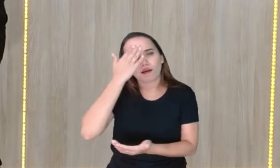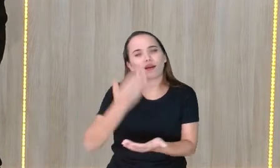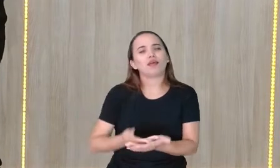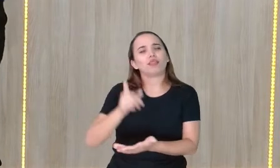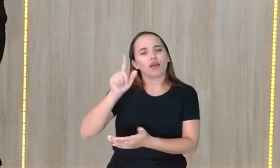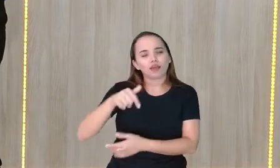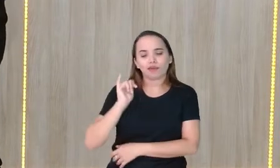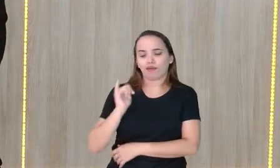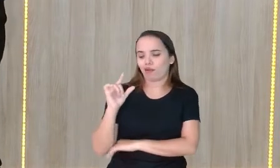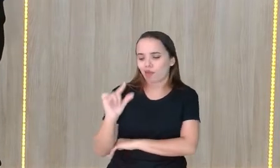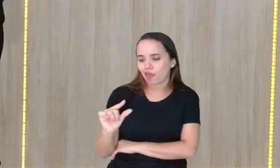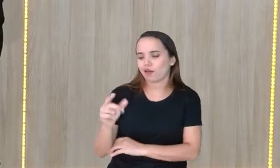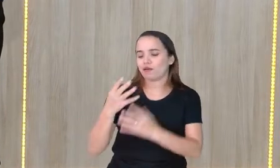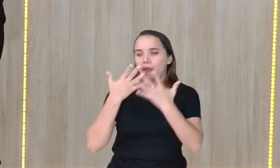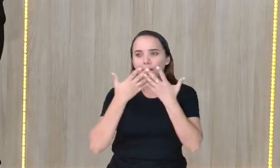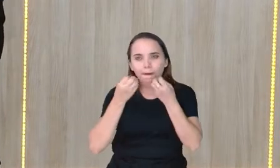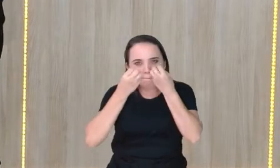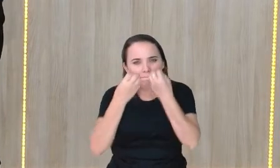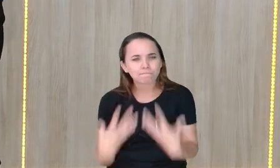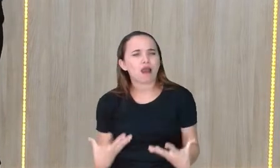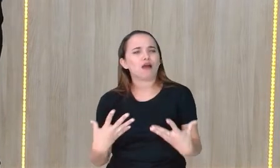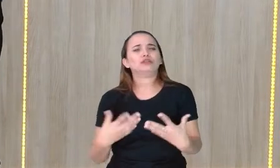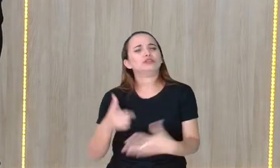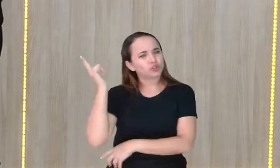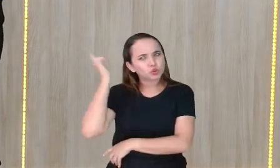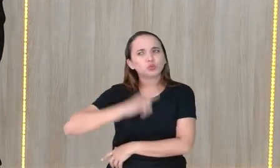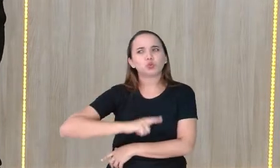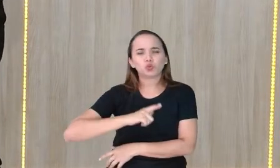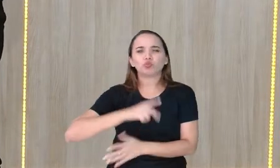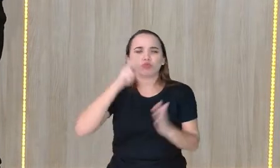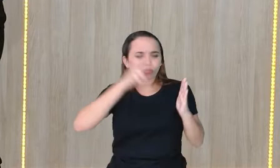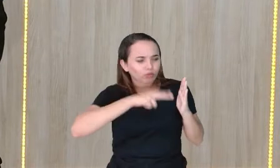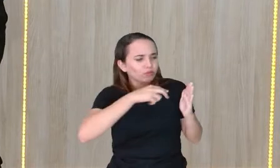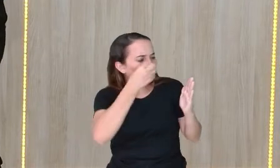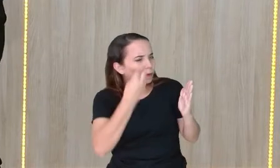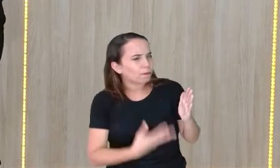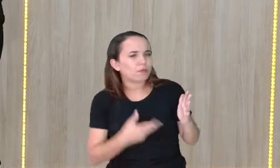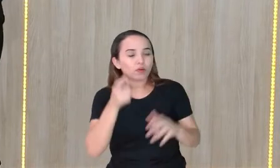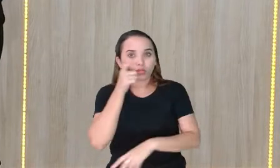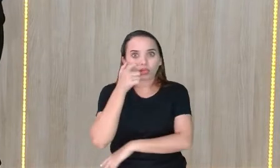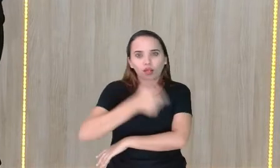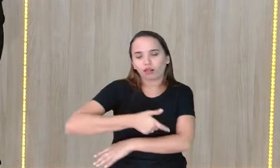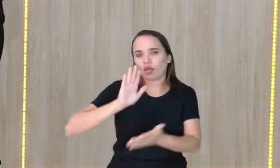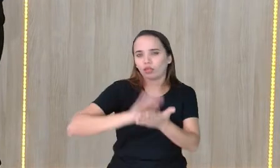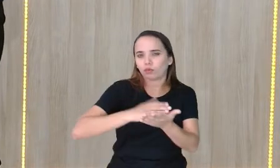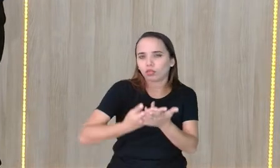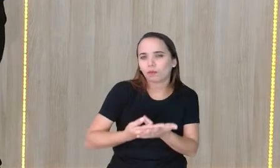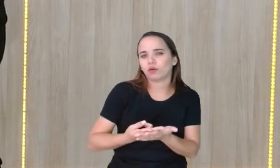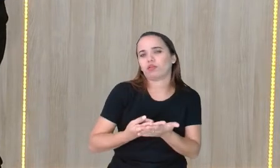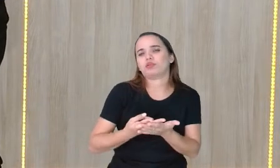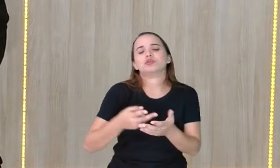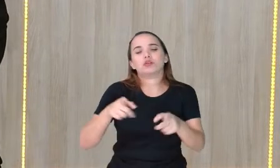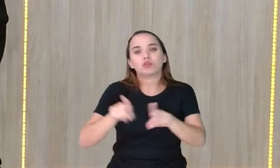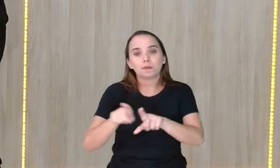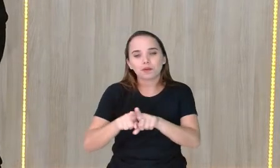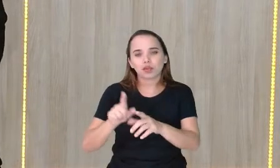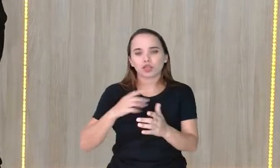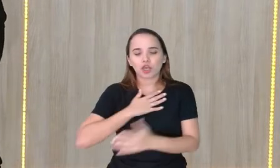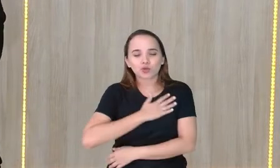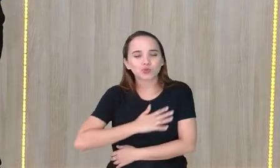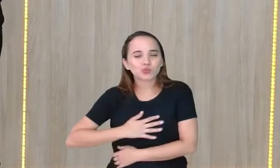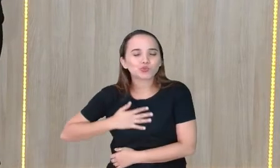miniconto é um gênero possível de leitura? É um gênero interessante para que a gente interprete? É um gênero muito gostoso